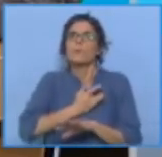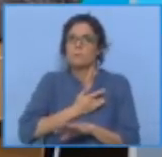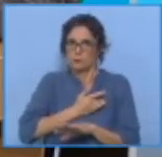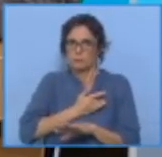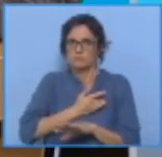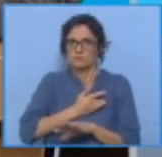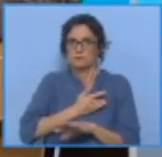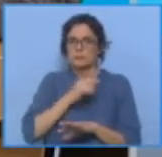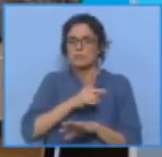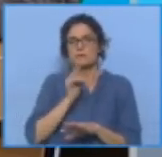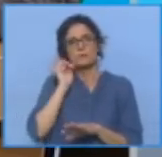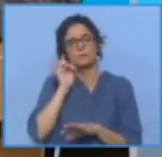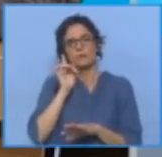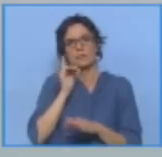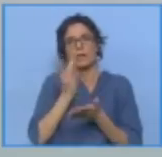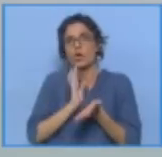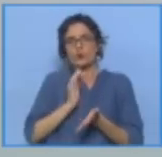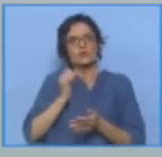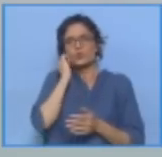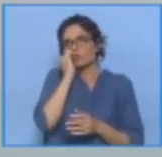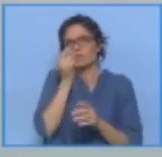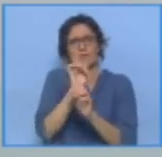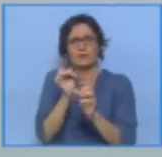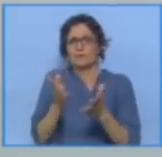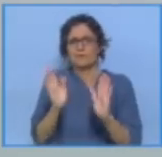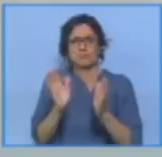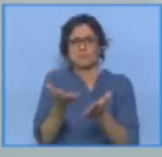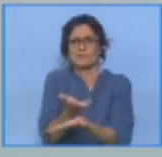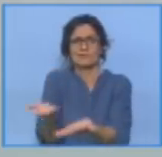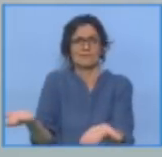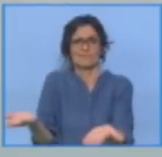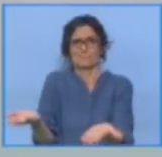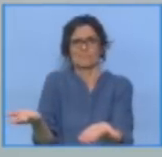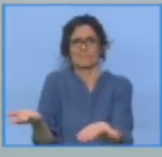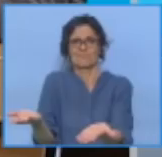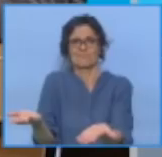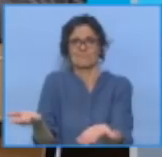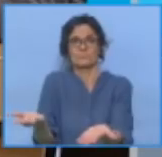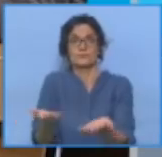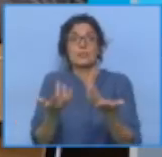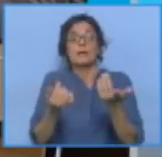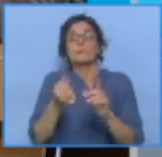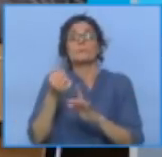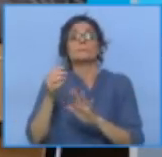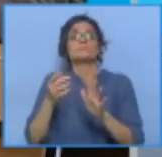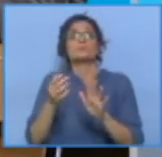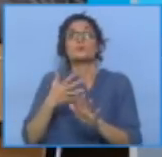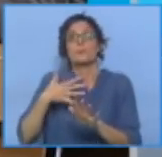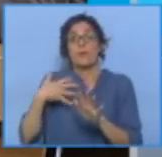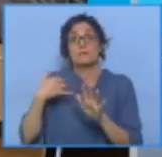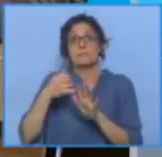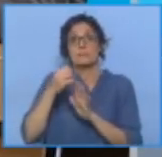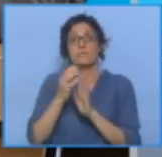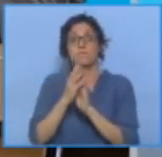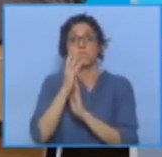aberta para os outros. Nunca podemos ficar na Sexta-feira Santa, não é? Pois, só salva se ela se abre aos outros. Mesmo a Sexta-feira Santa salva-nos abrindo aos outros. Exato,